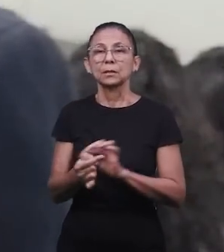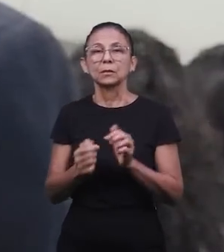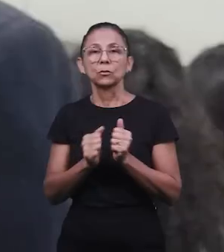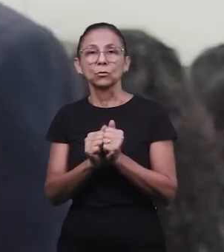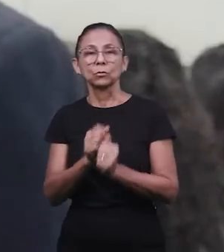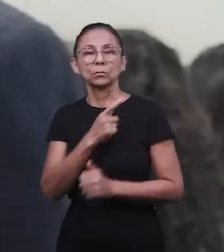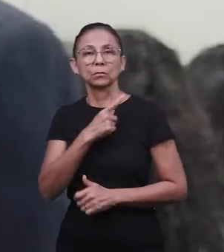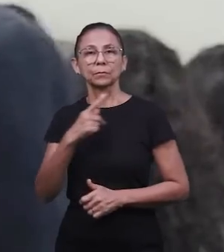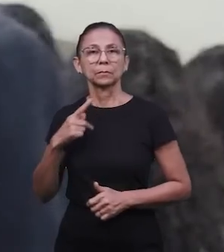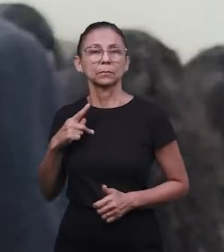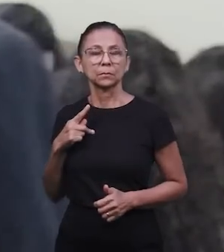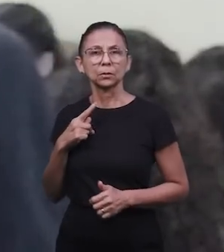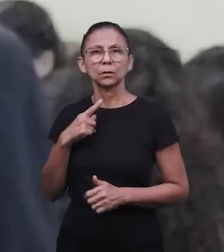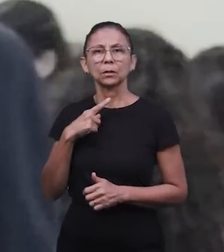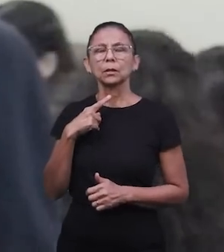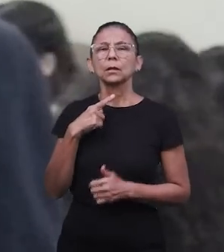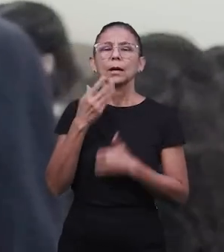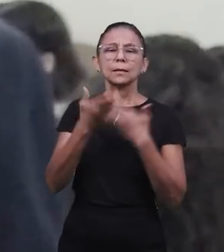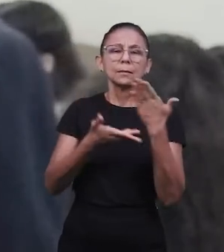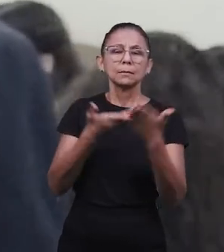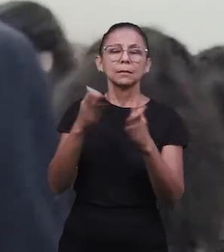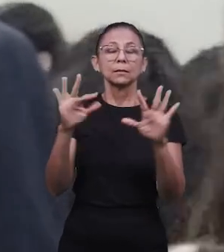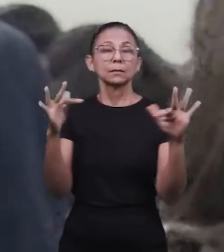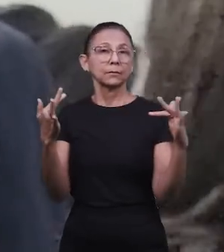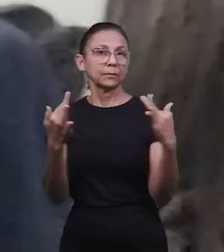os jovens, junto com os pastores,